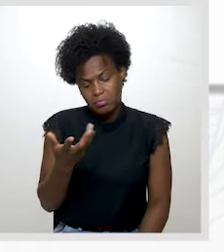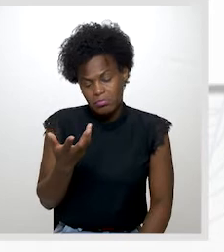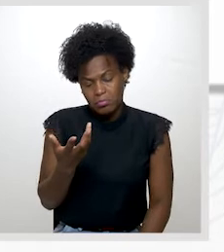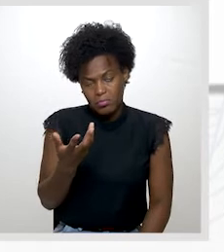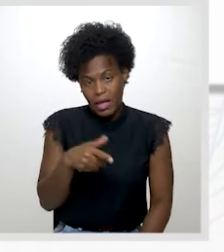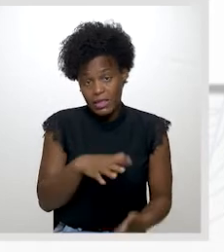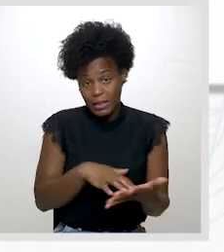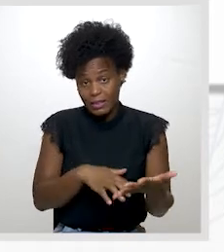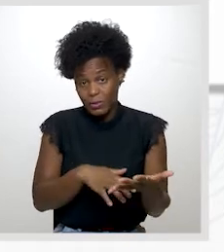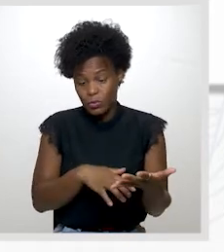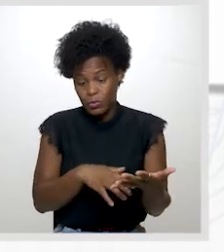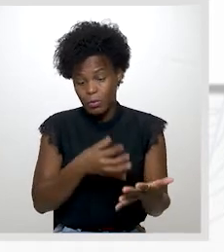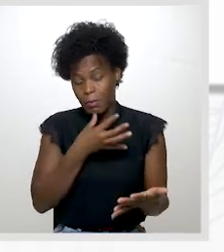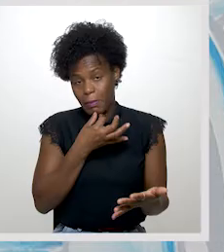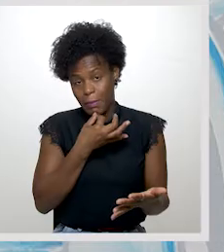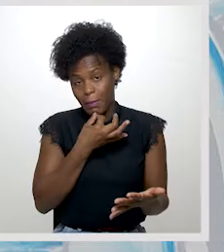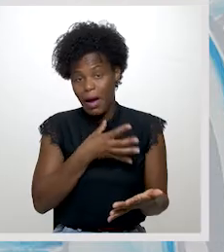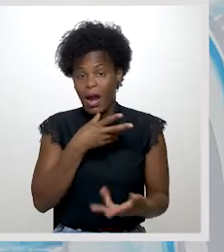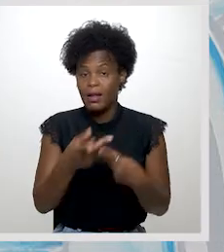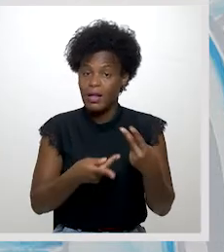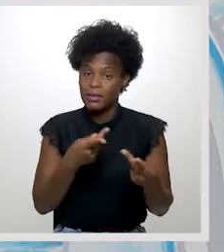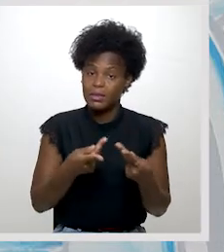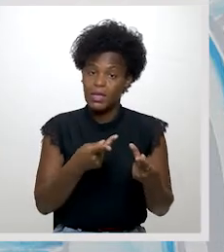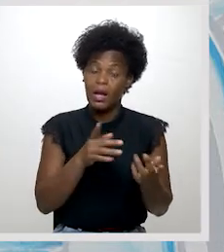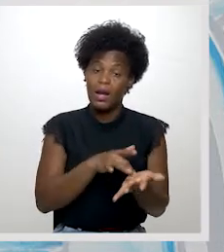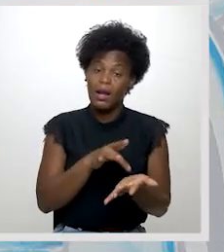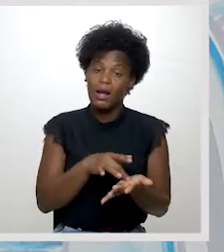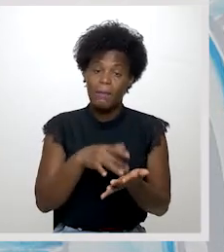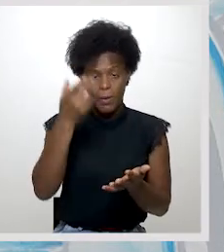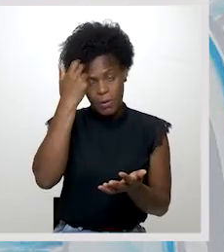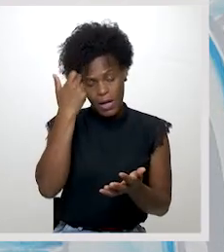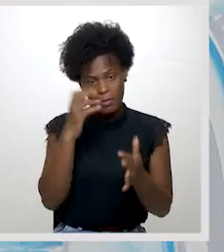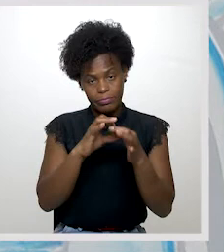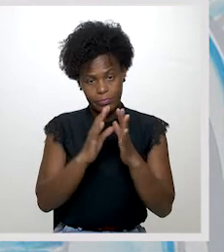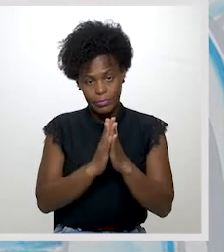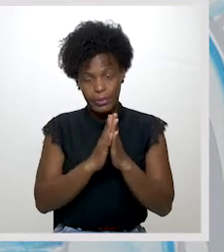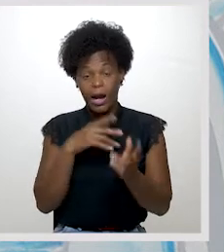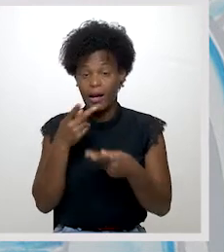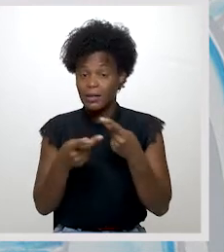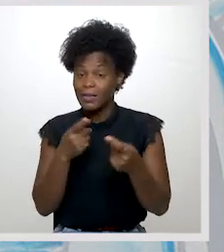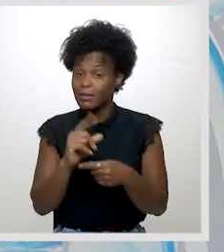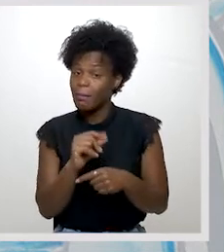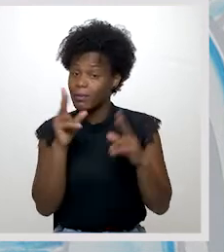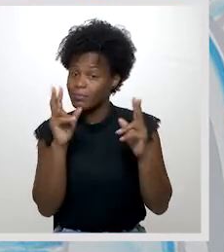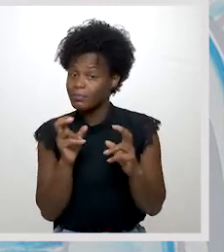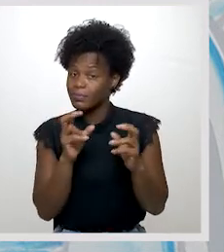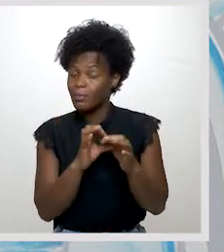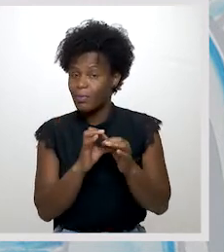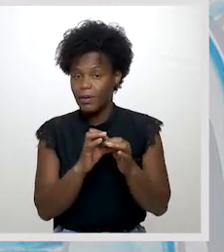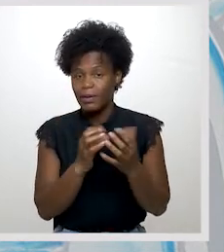um texto, um comentário que analisa a obra Memorial do Convento, analisando também a